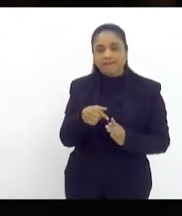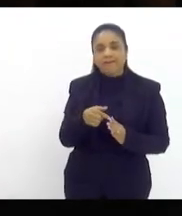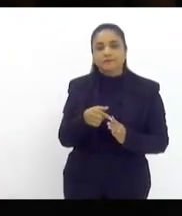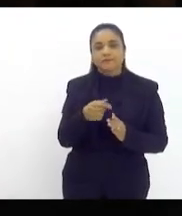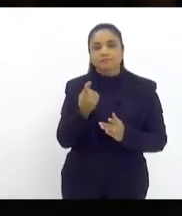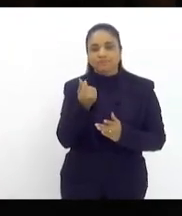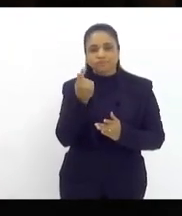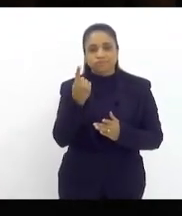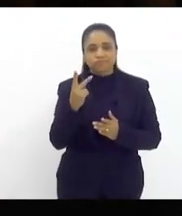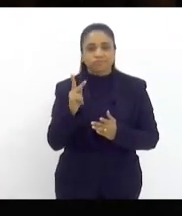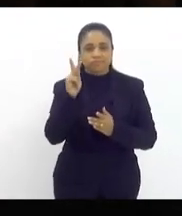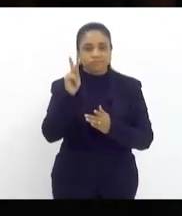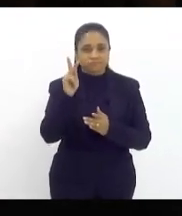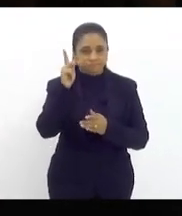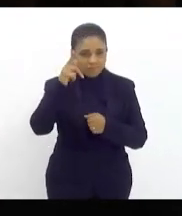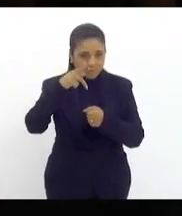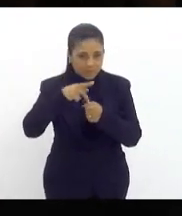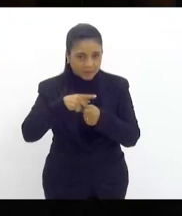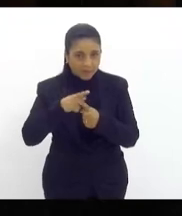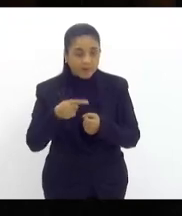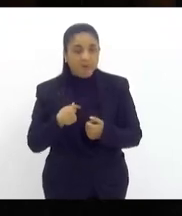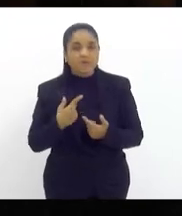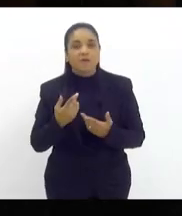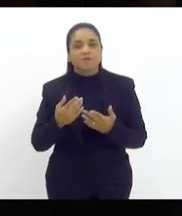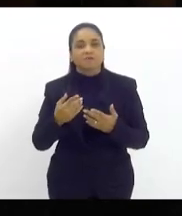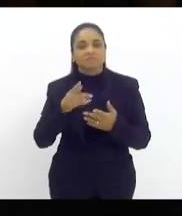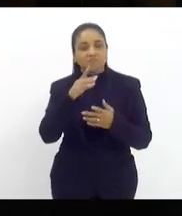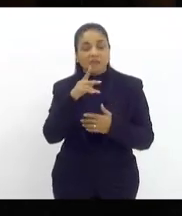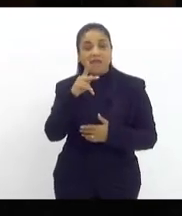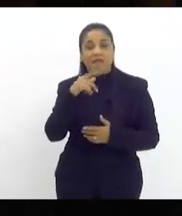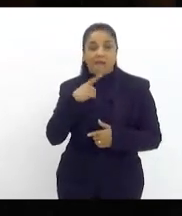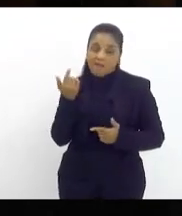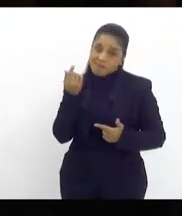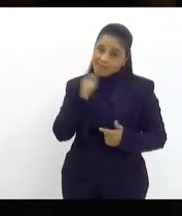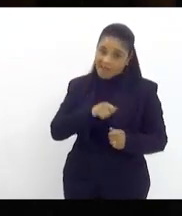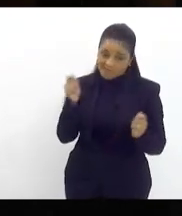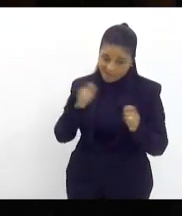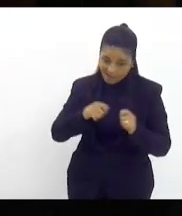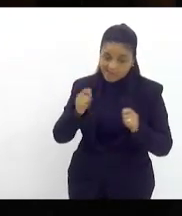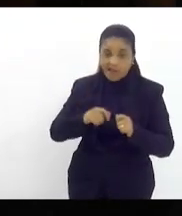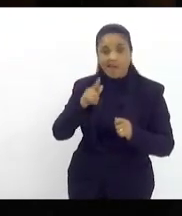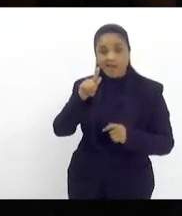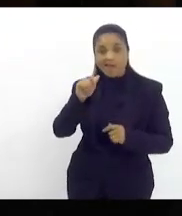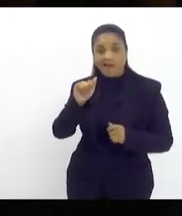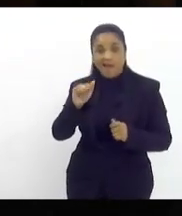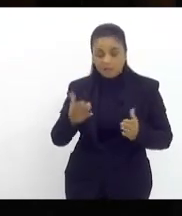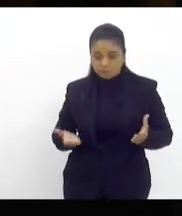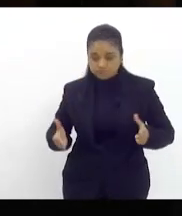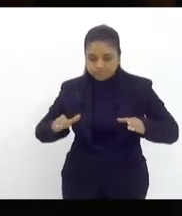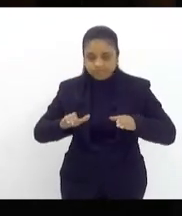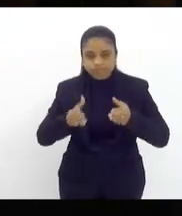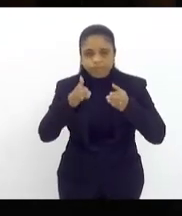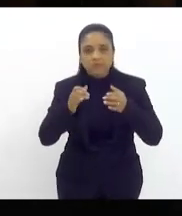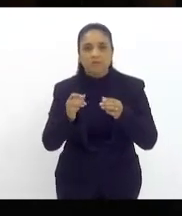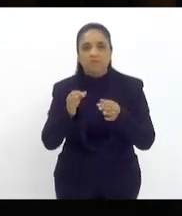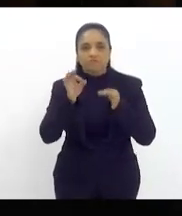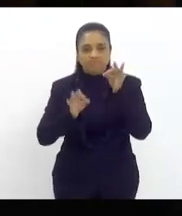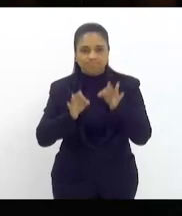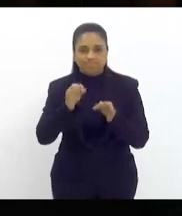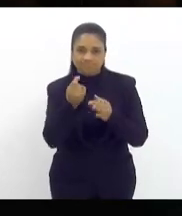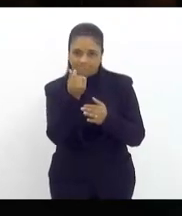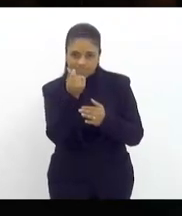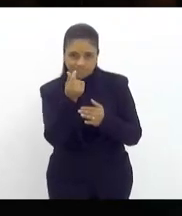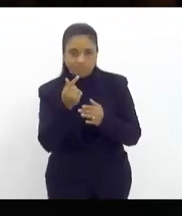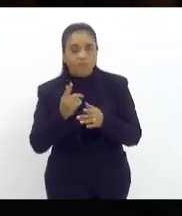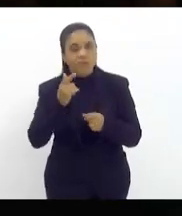do petróleo, a gente tem aí a possibilidade de você ter gás de cozinha num preço justo e também a gasolina num preço justo.